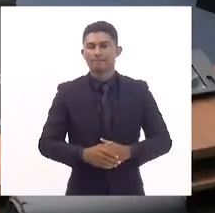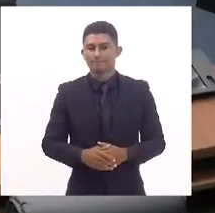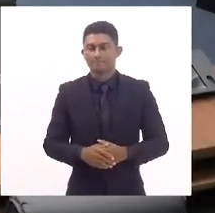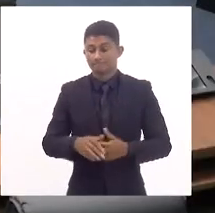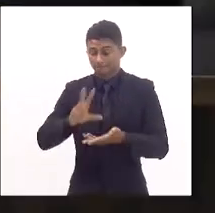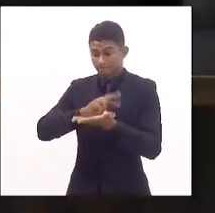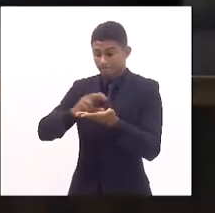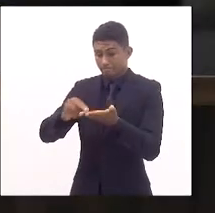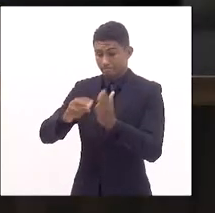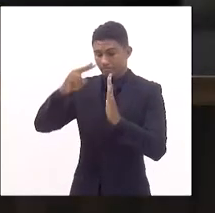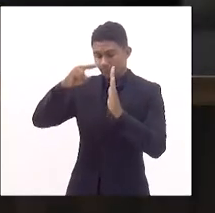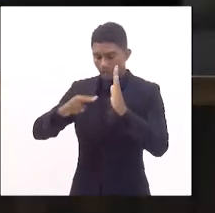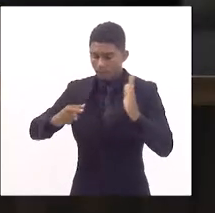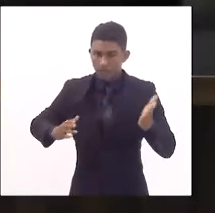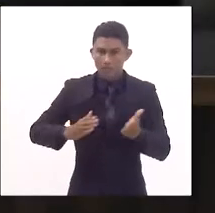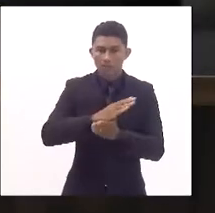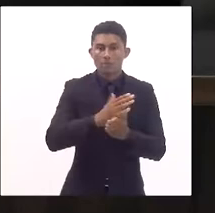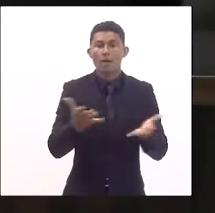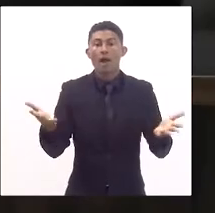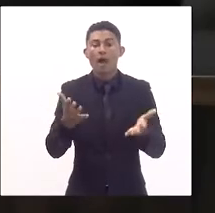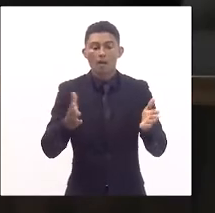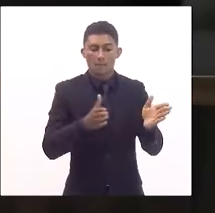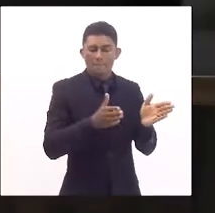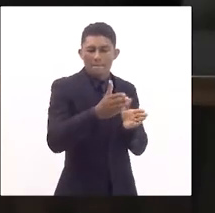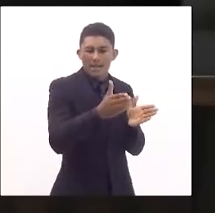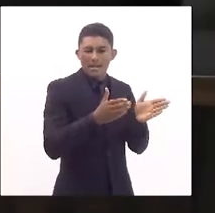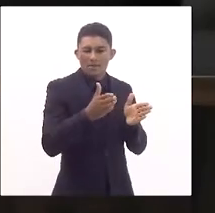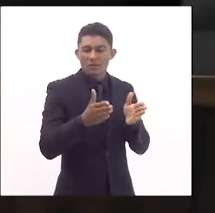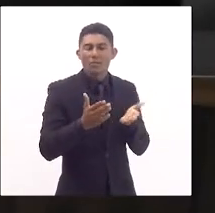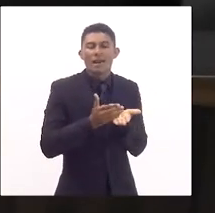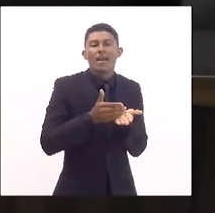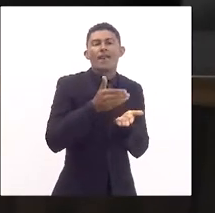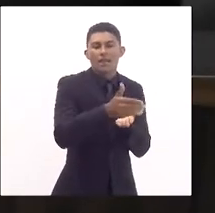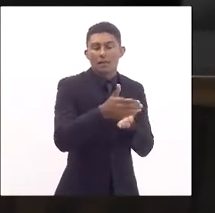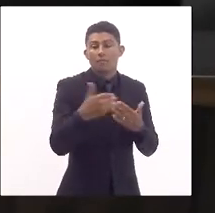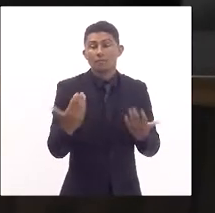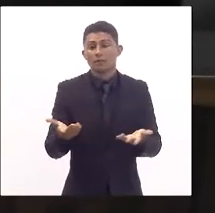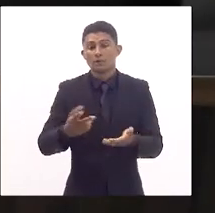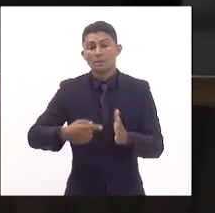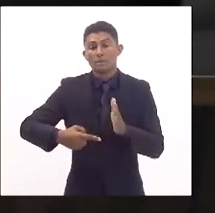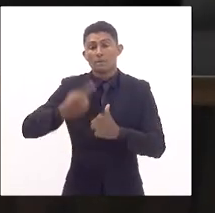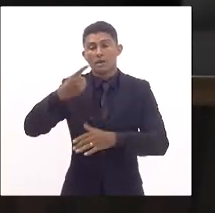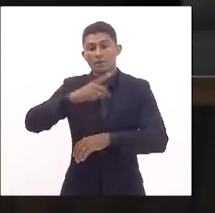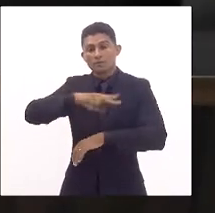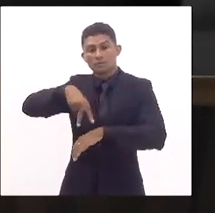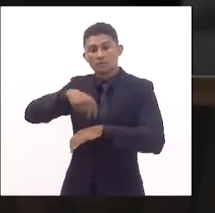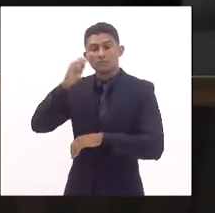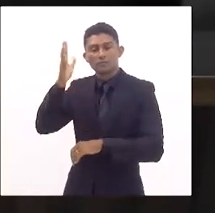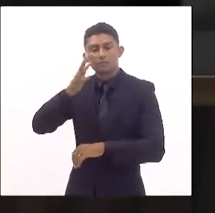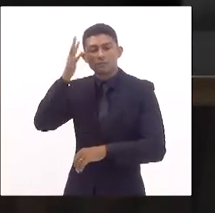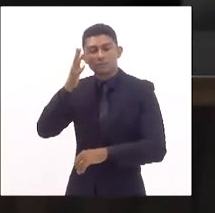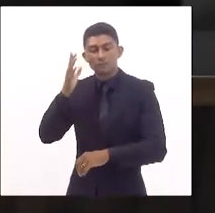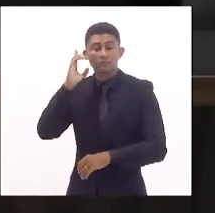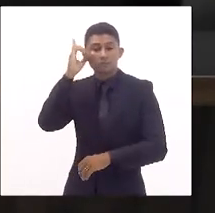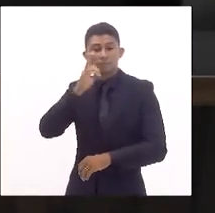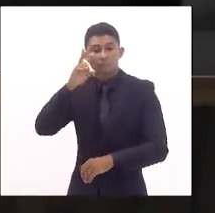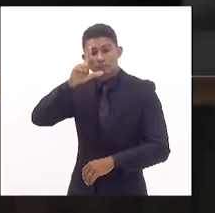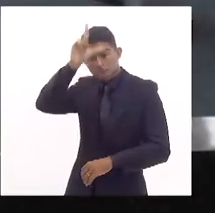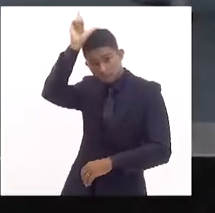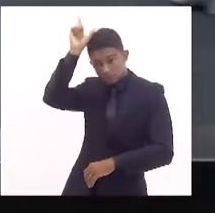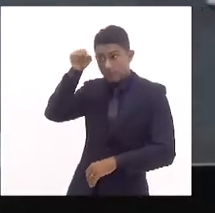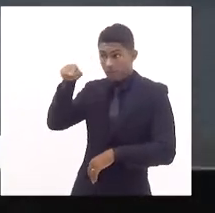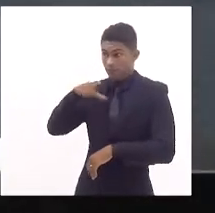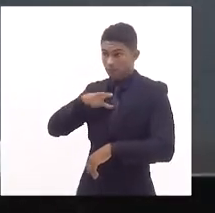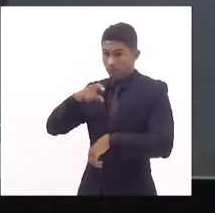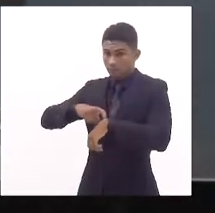lida e aprovada a ata passa o seu expediente Inicial primeiro orador inscrito é o Nobre Deputado Luiz Paulo você nem se esconde 10